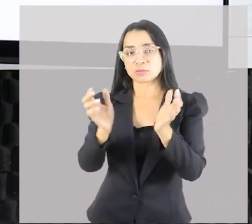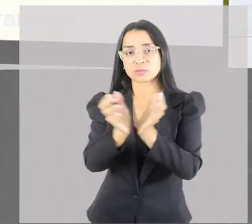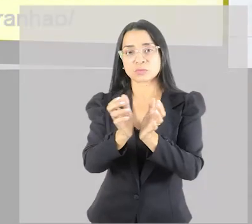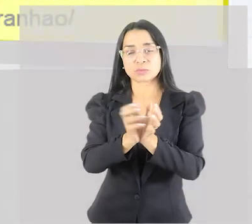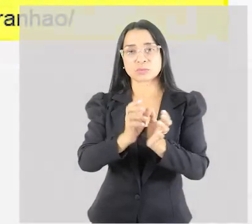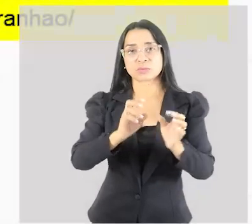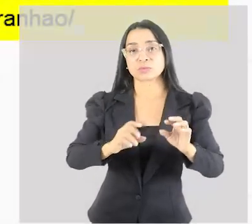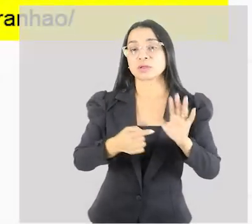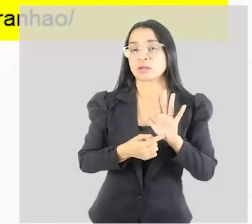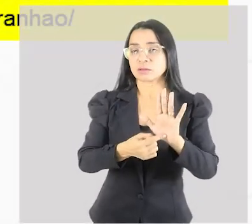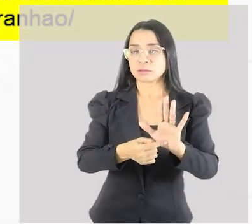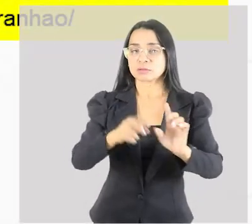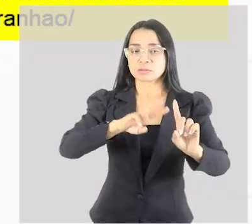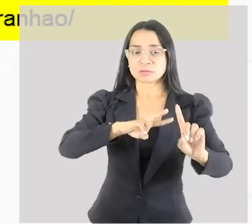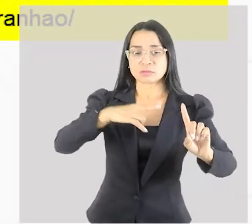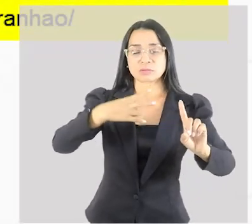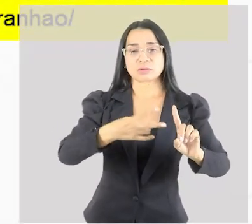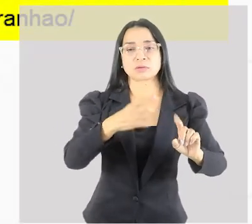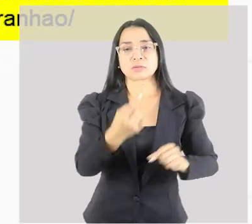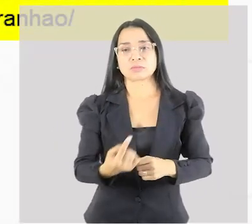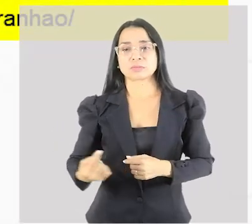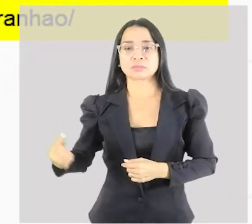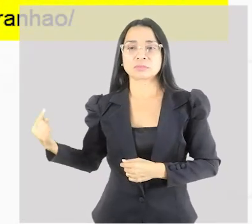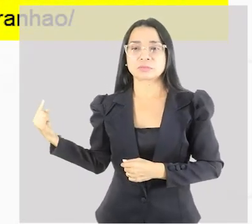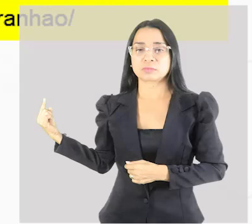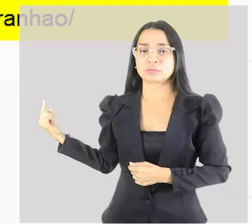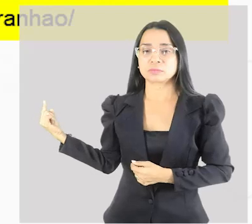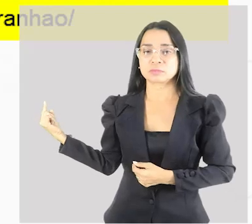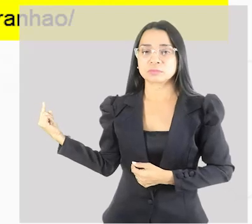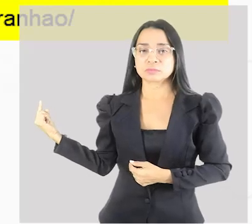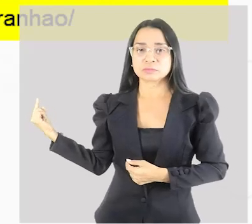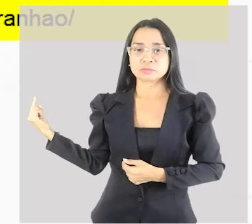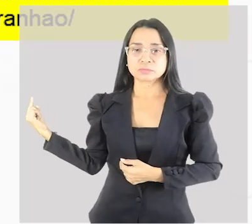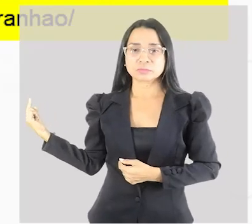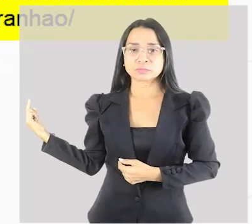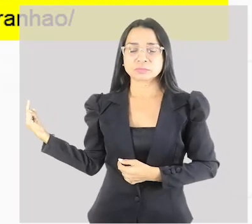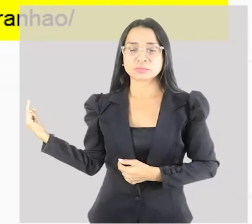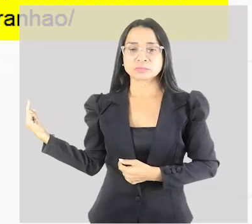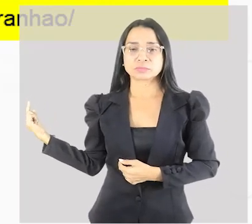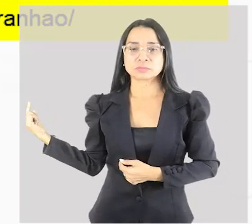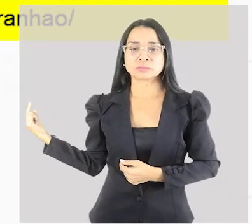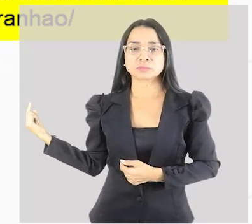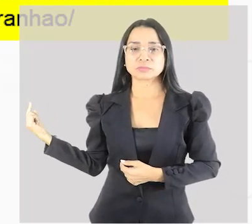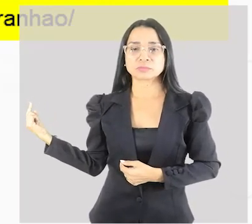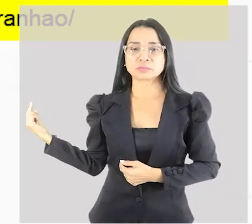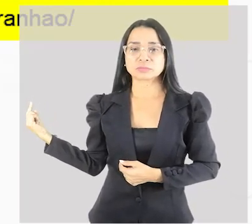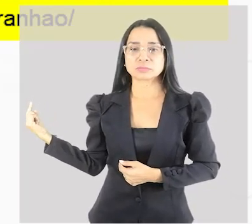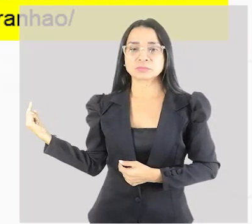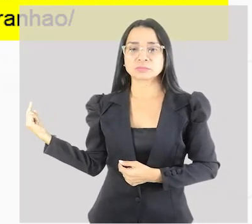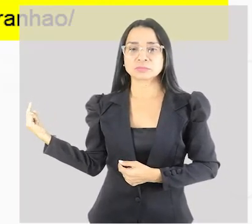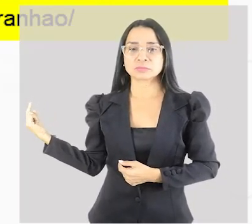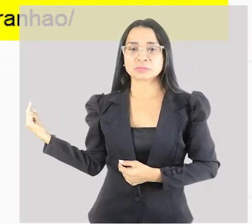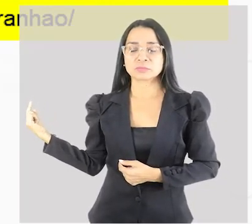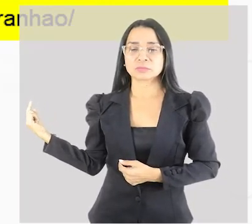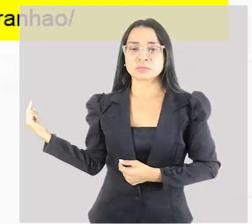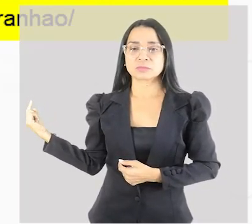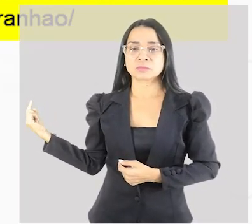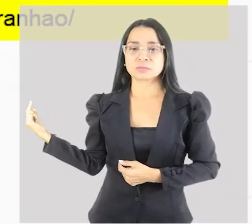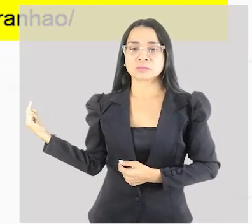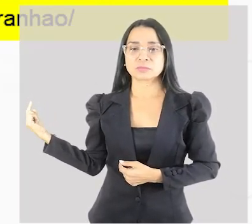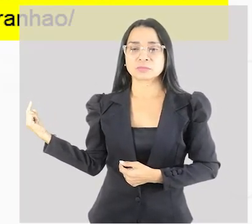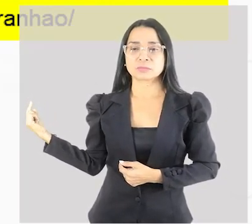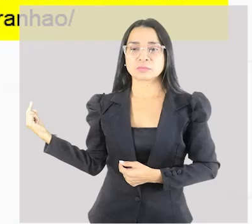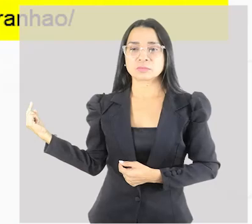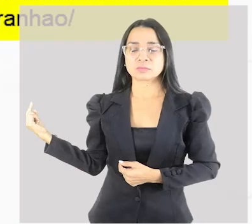destacam. Boi de Nina Rodrigues, boi de Axixá, boi de Morros, boi de Rosário, boi Brilho da Ilha, Novilho